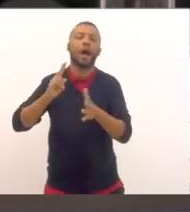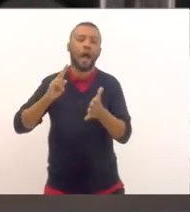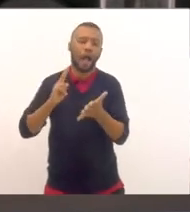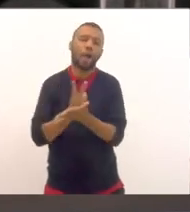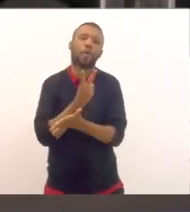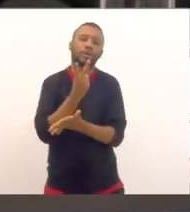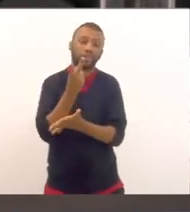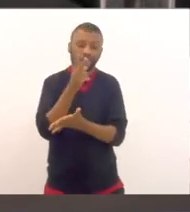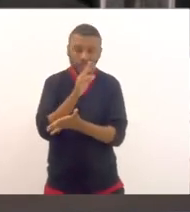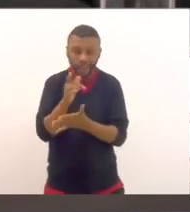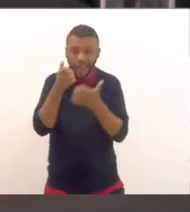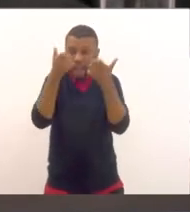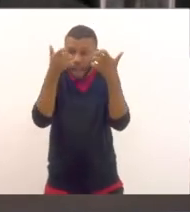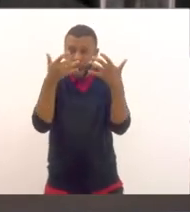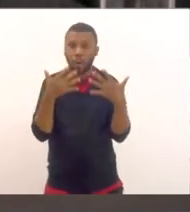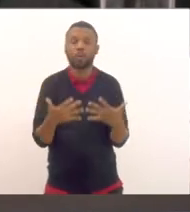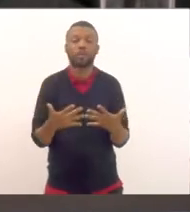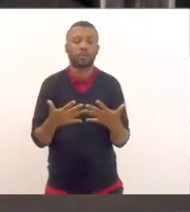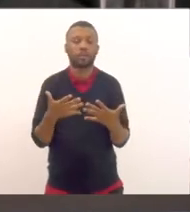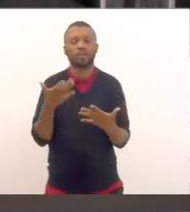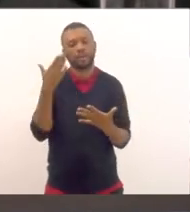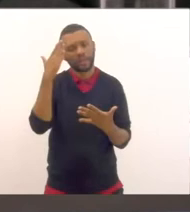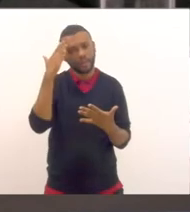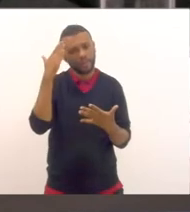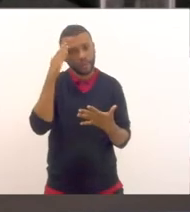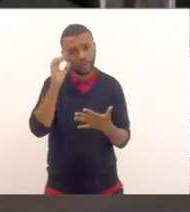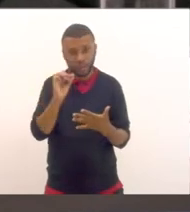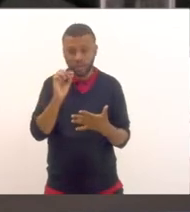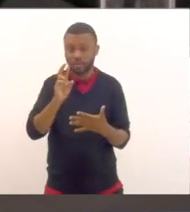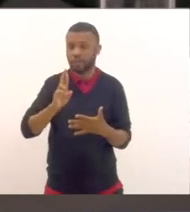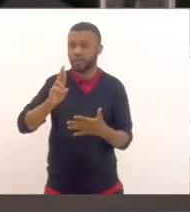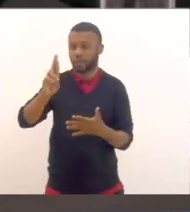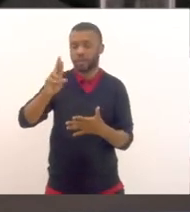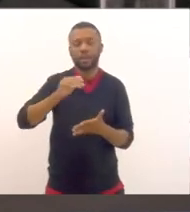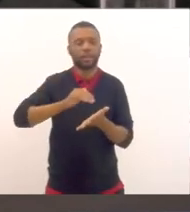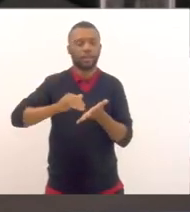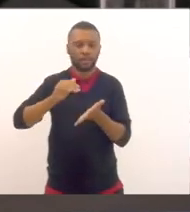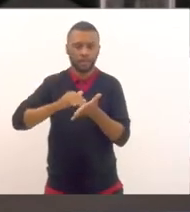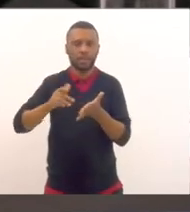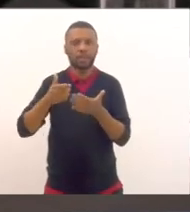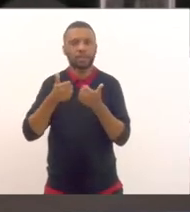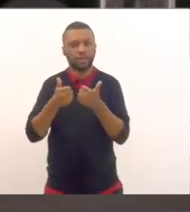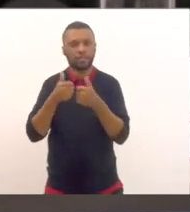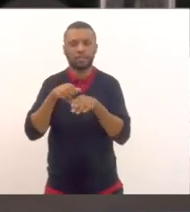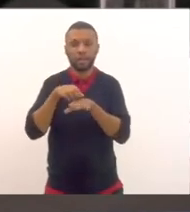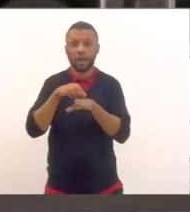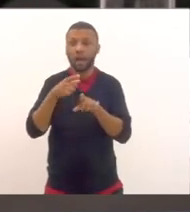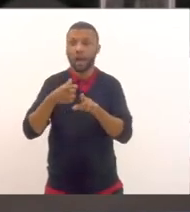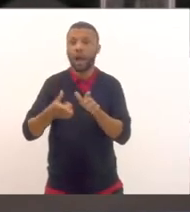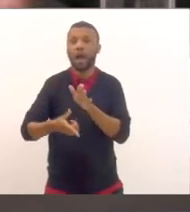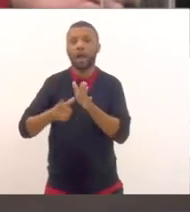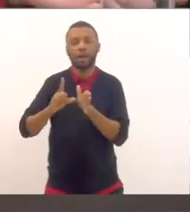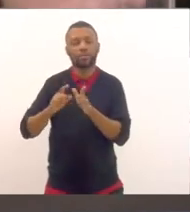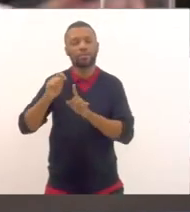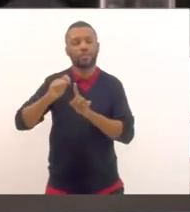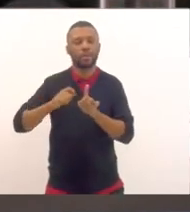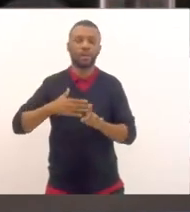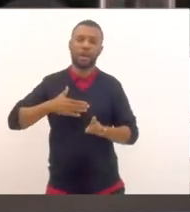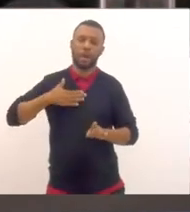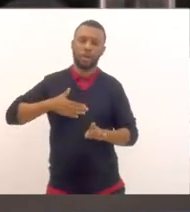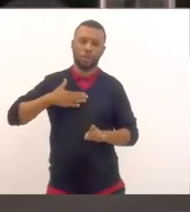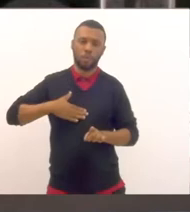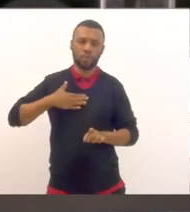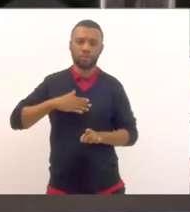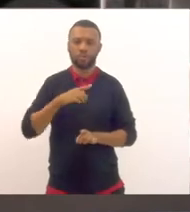isso vai acontecer eu queria saber o seu convidado a cerca de transporte se realmente está acontecendo antes de beijar gosto ele está registrado